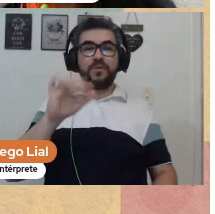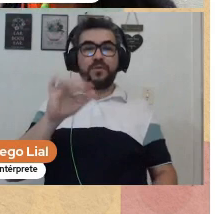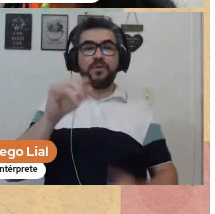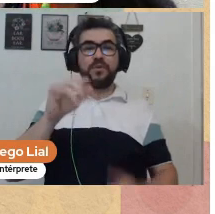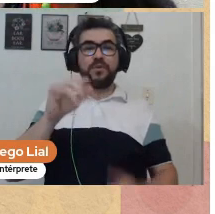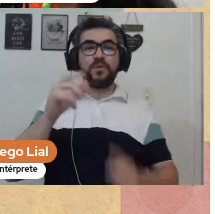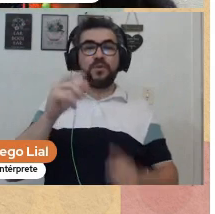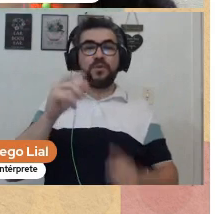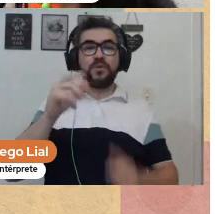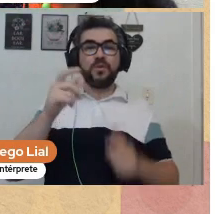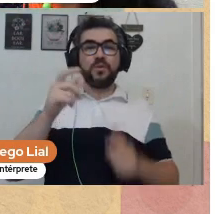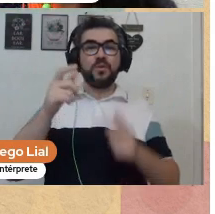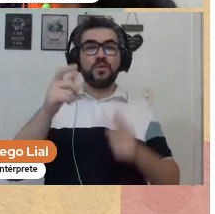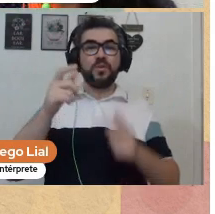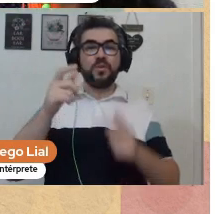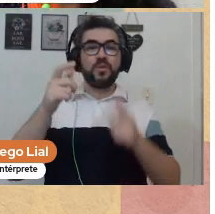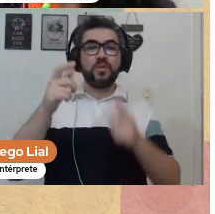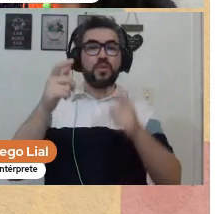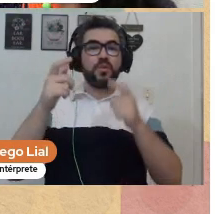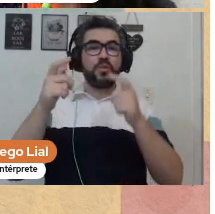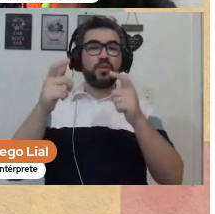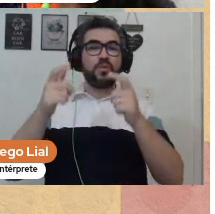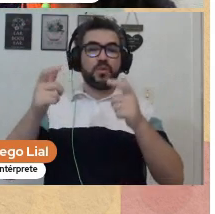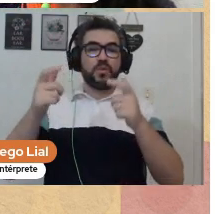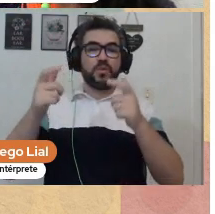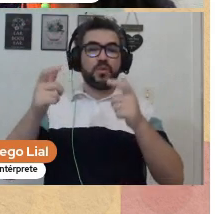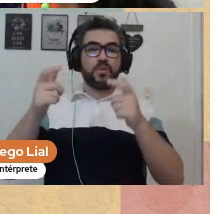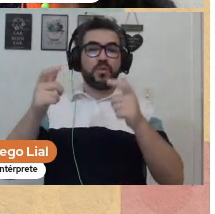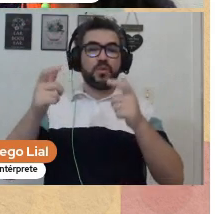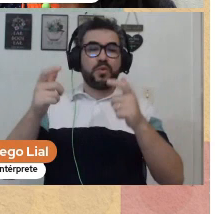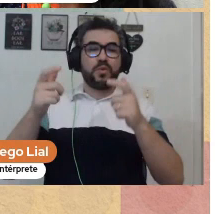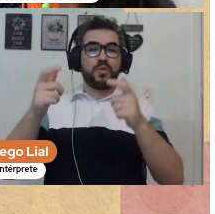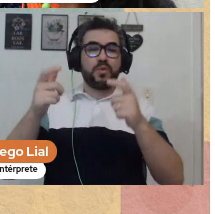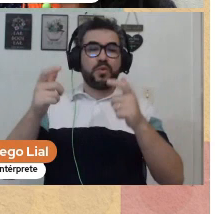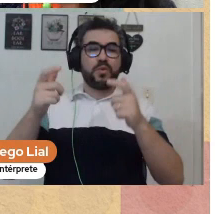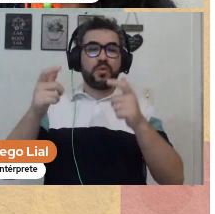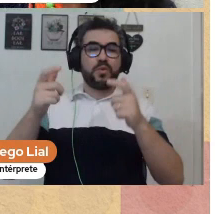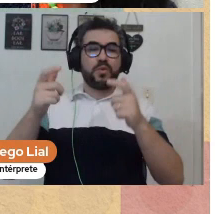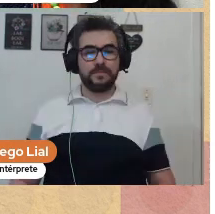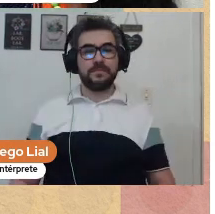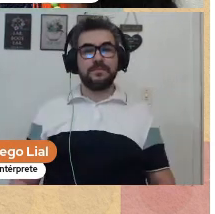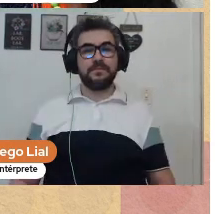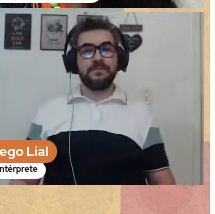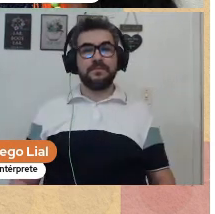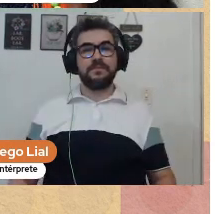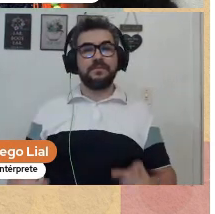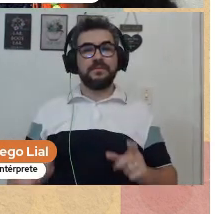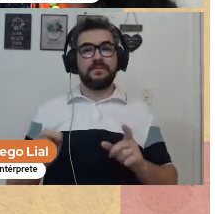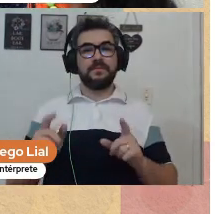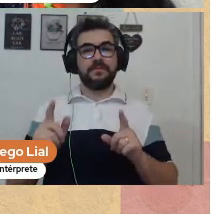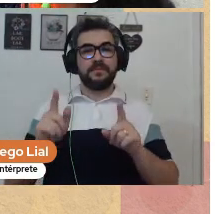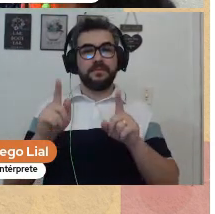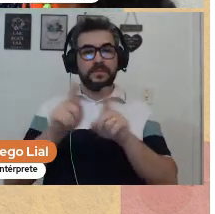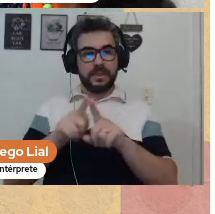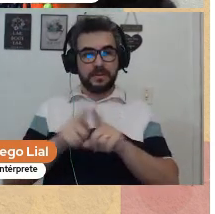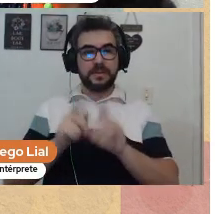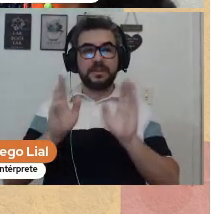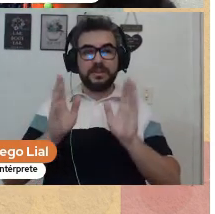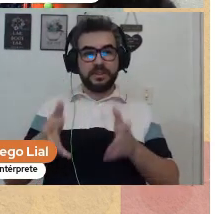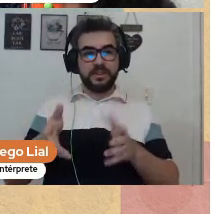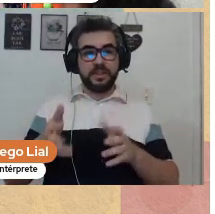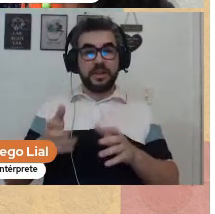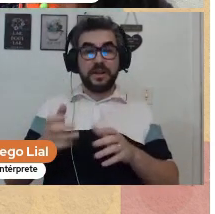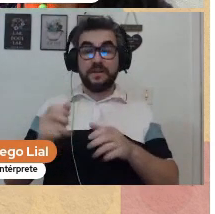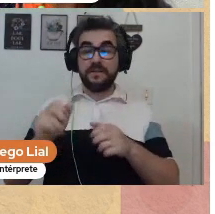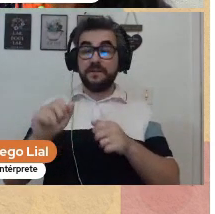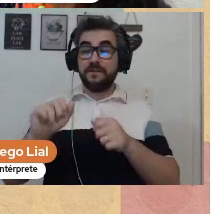um trabalho para se aproximar do Museu do Homem lá na França, como que faria com aqueles documentos também musicais, mas dentro do Museu do